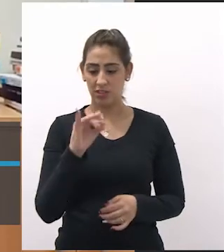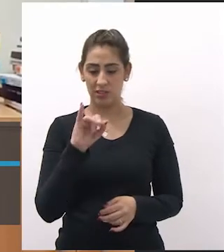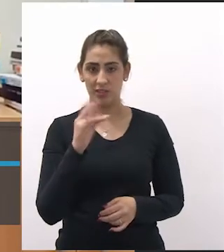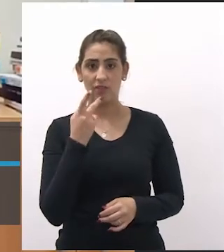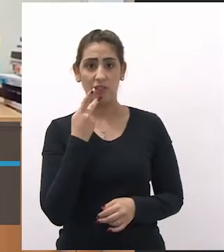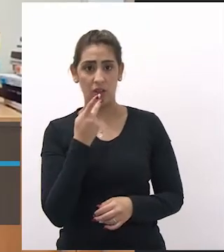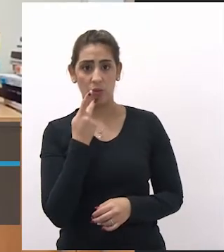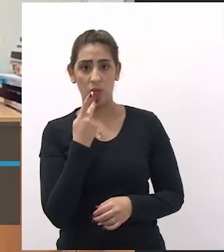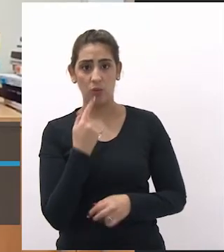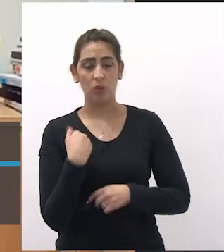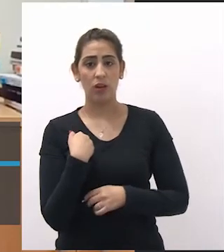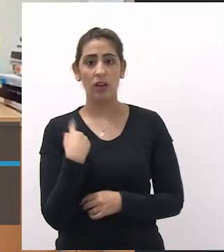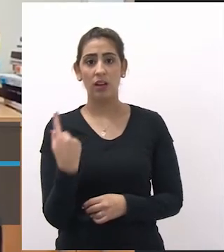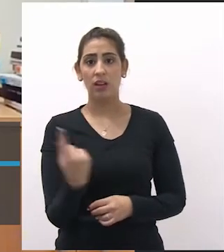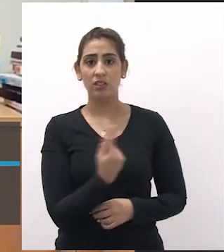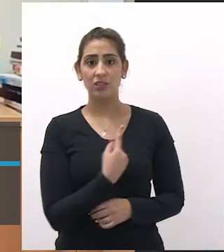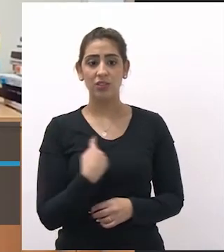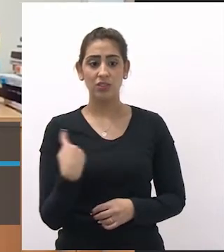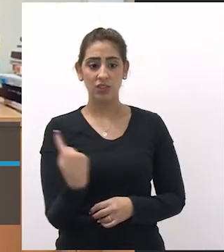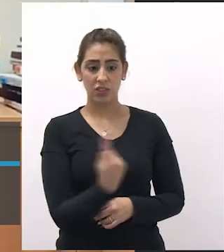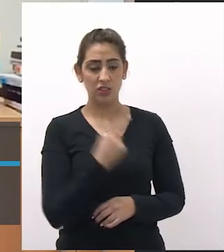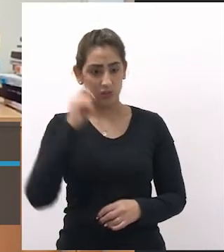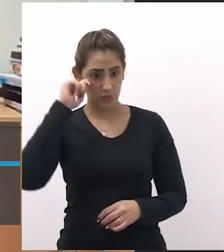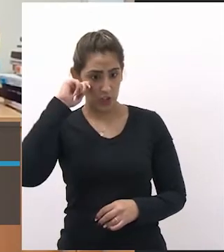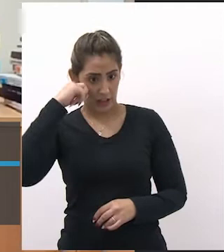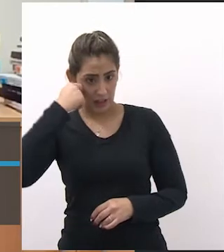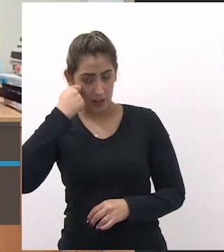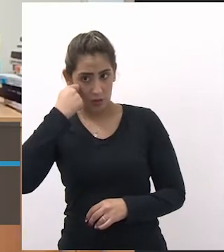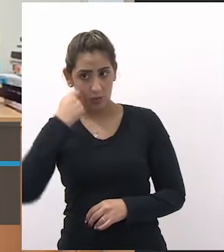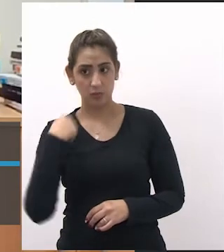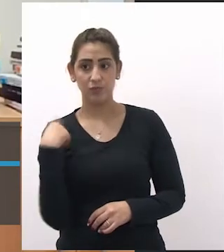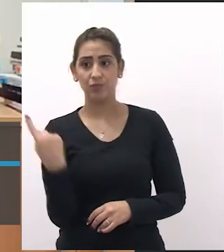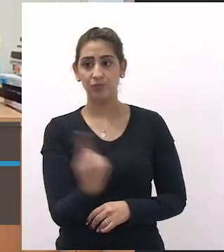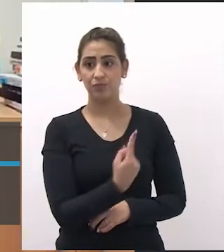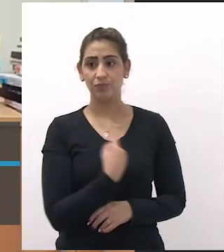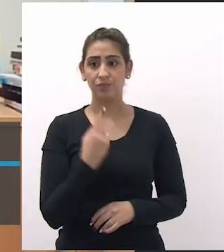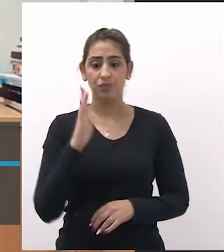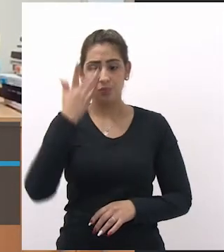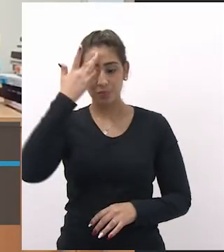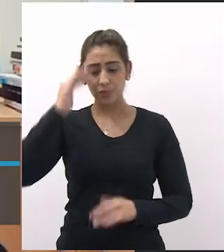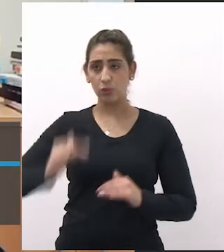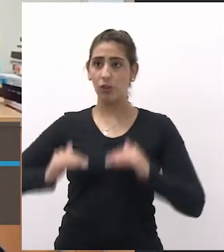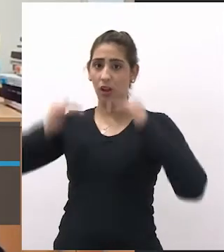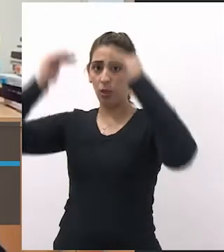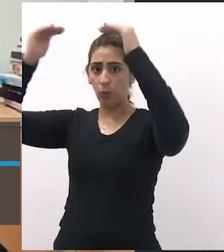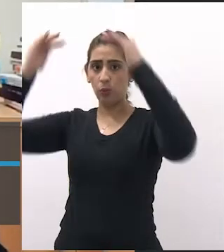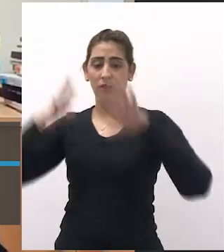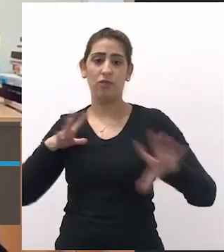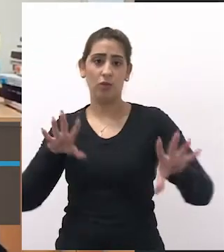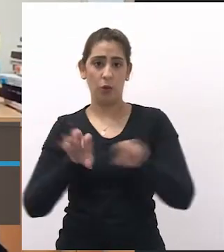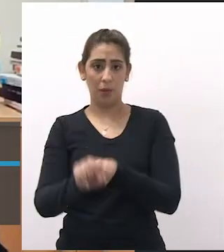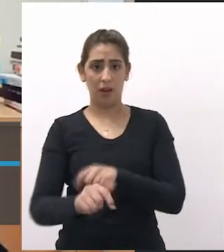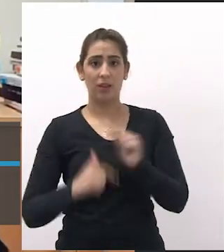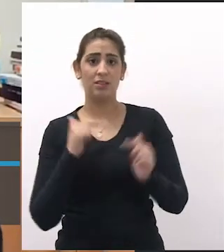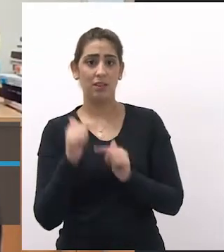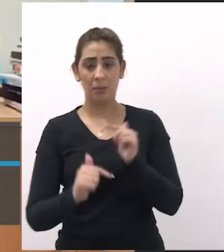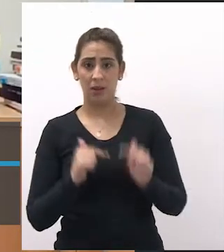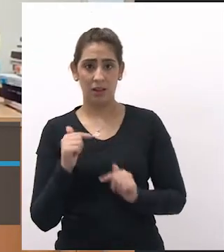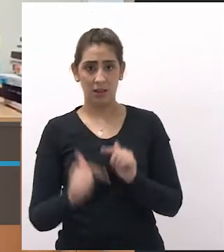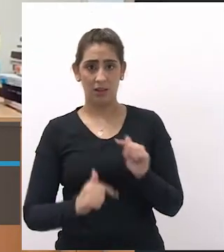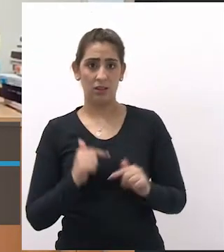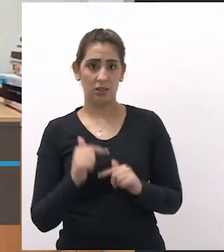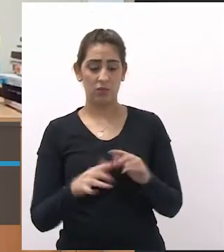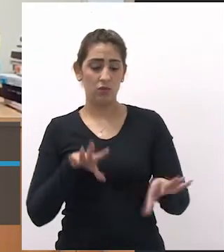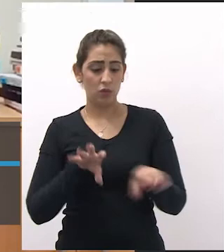que a gente, nós, né, já somos pessoas adultas, formadas, trabalhamos aí